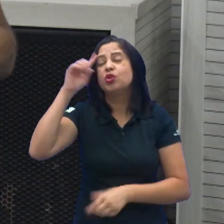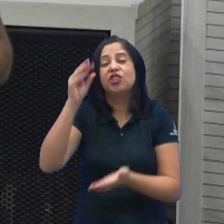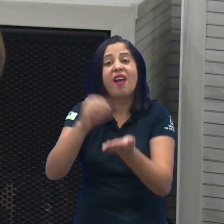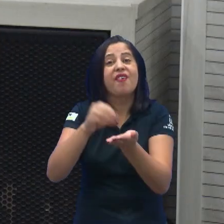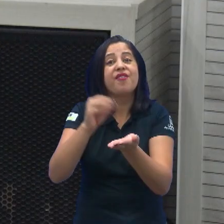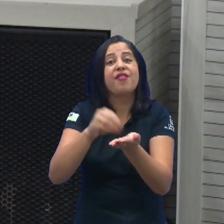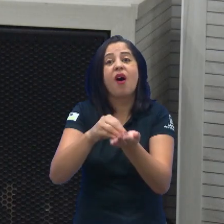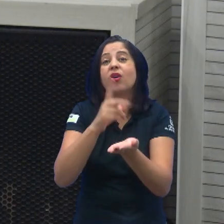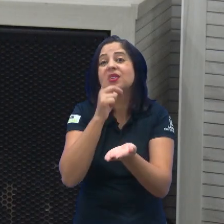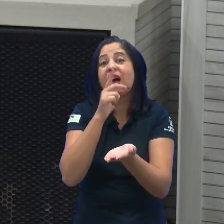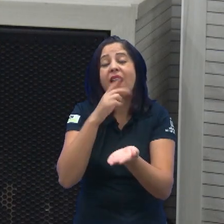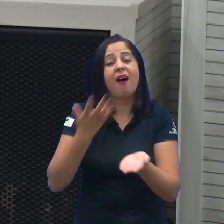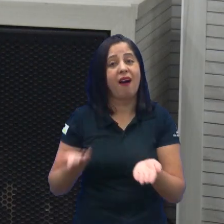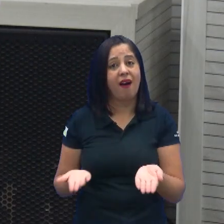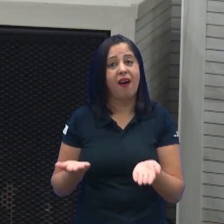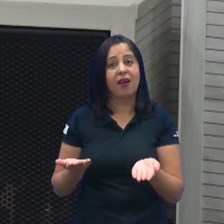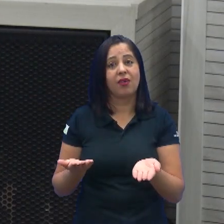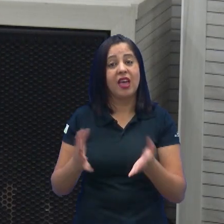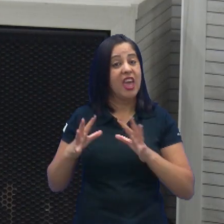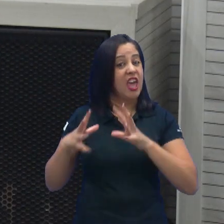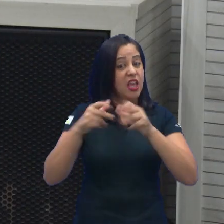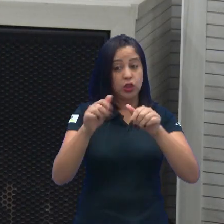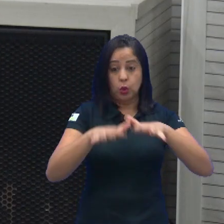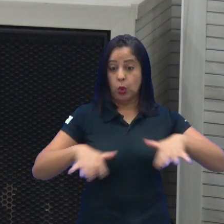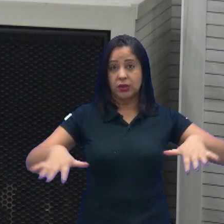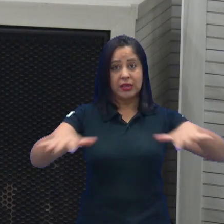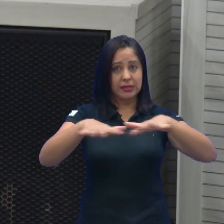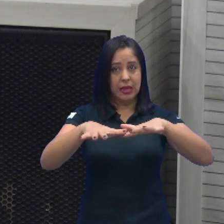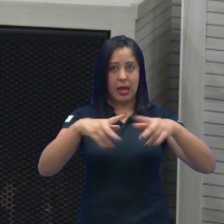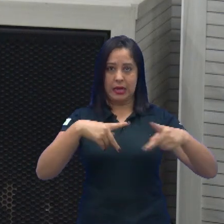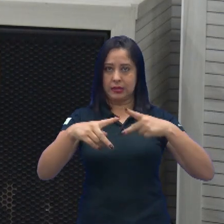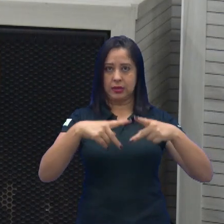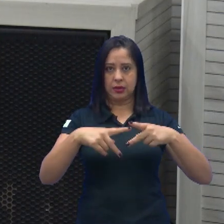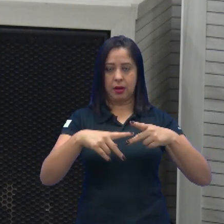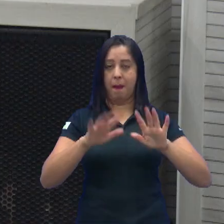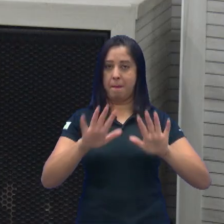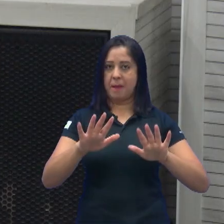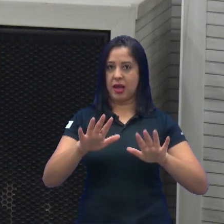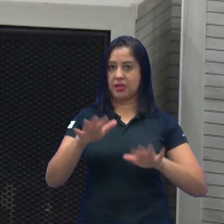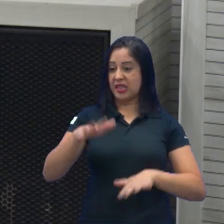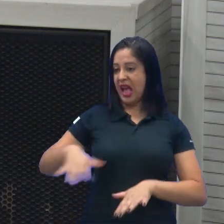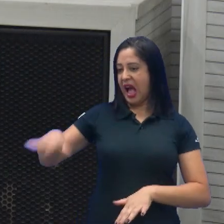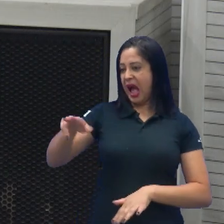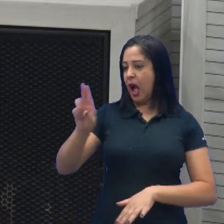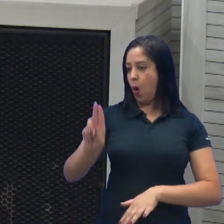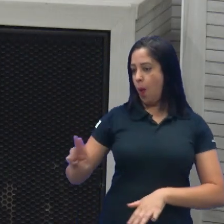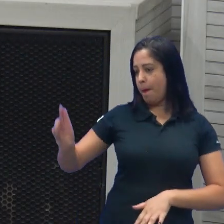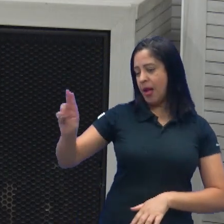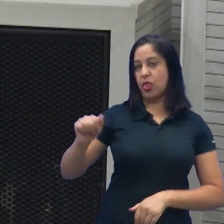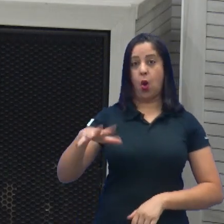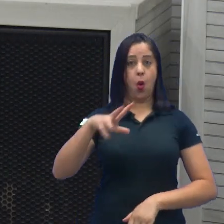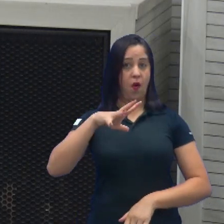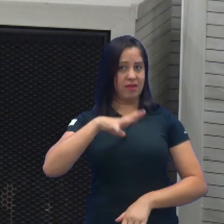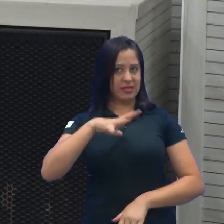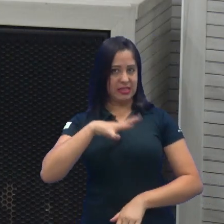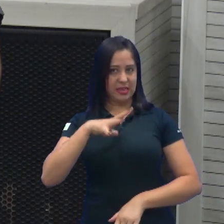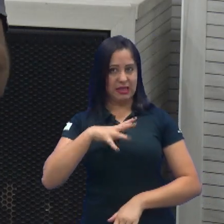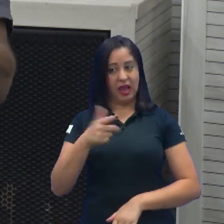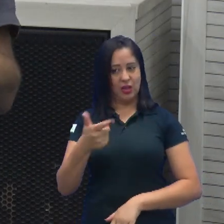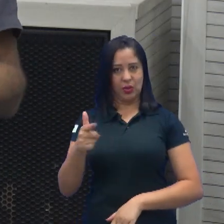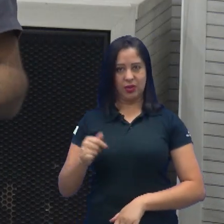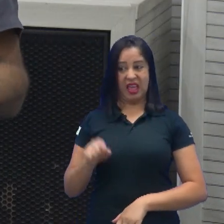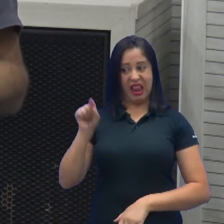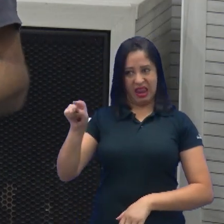em todas as regiões da cidade, exceto centro e a região de Urbanova, que está tá